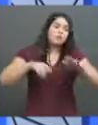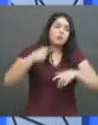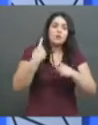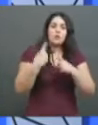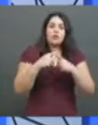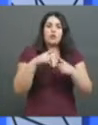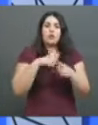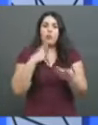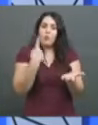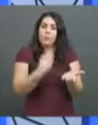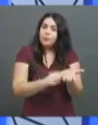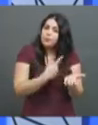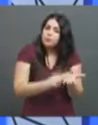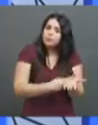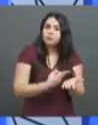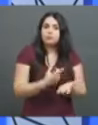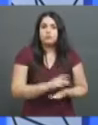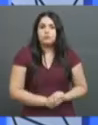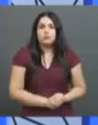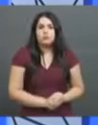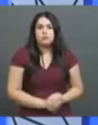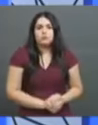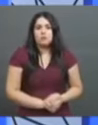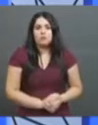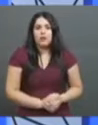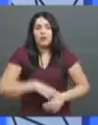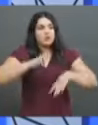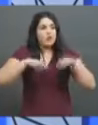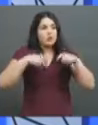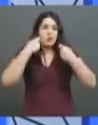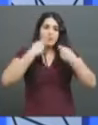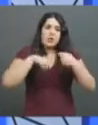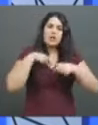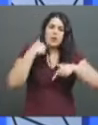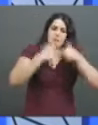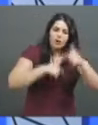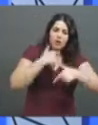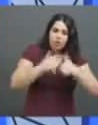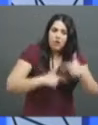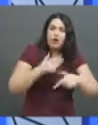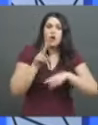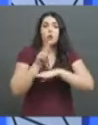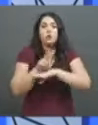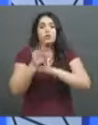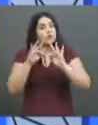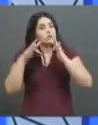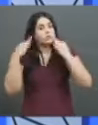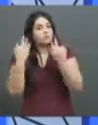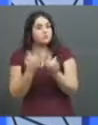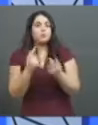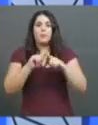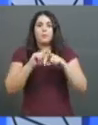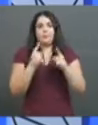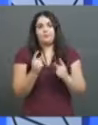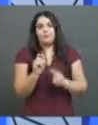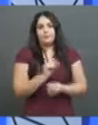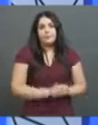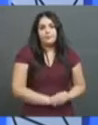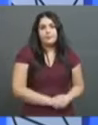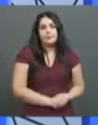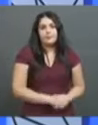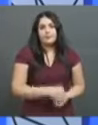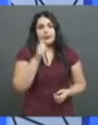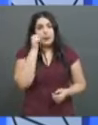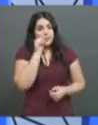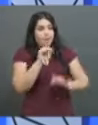como mantenedor da sua casa, da sua família, enfim. Mas o papel da mulher